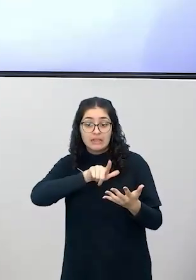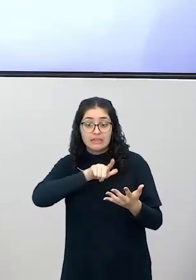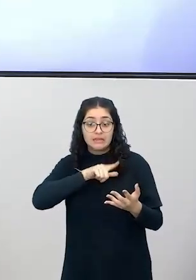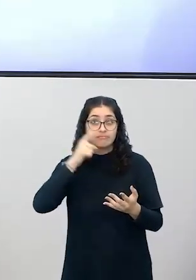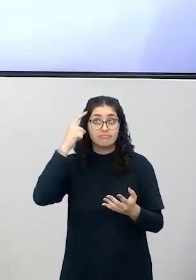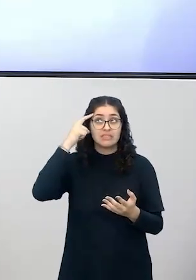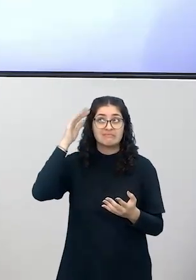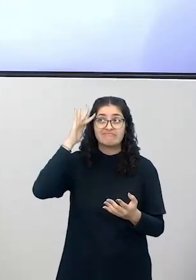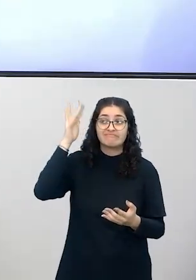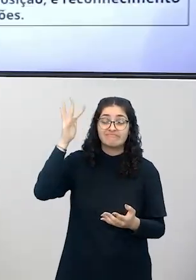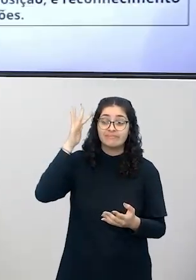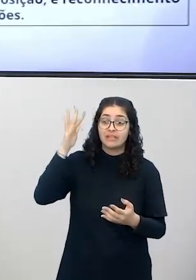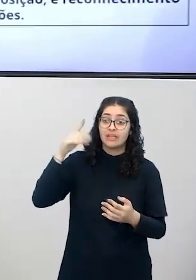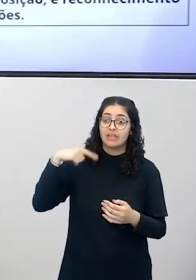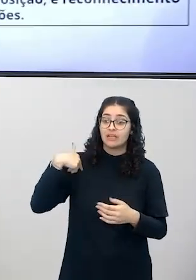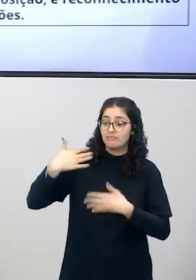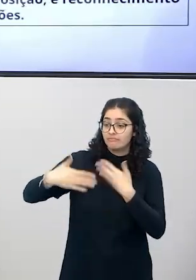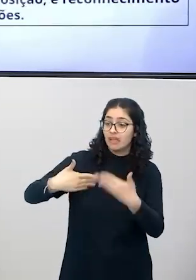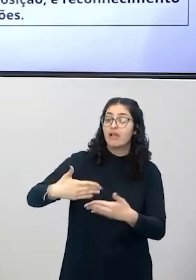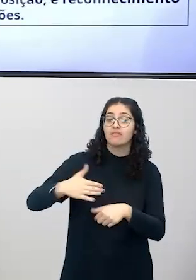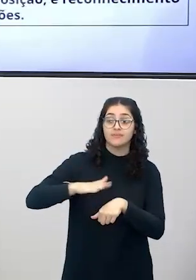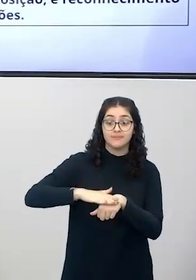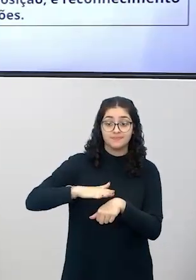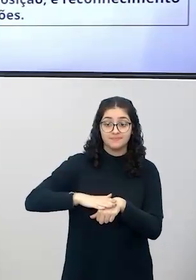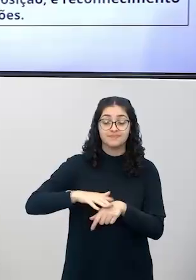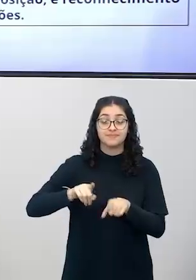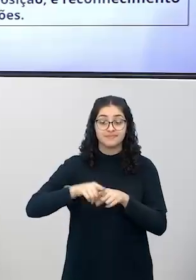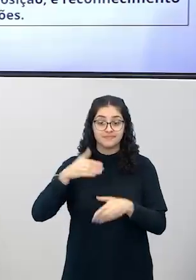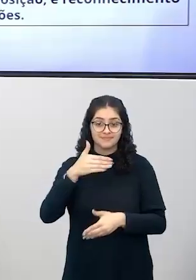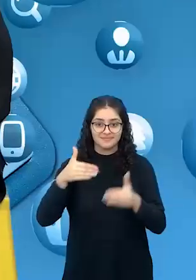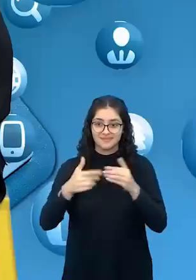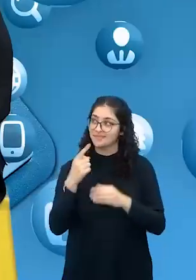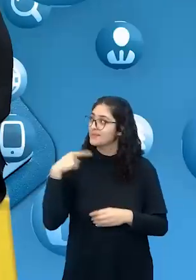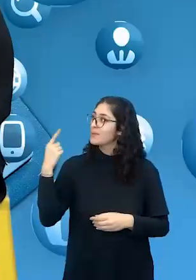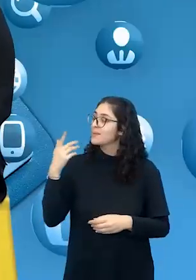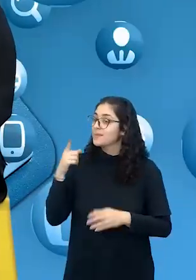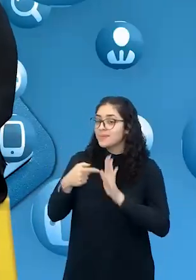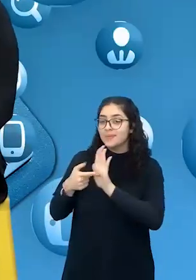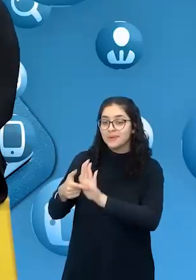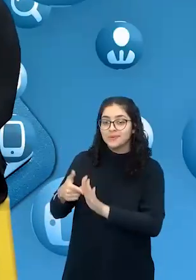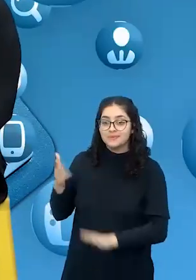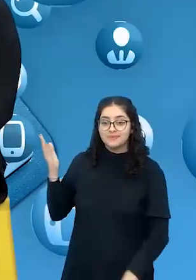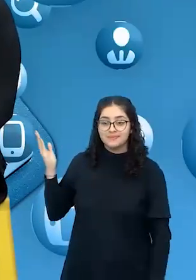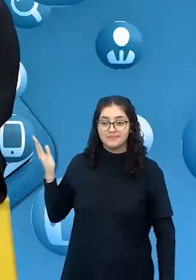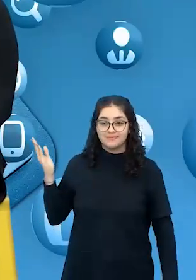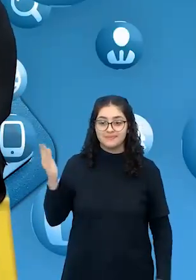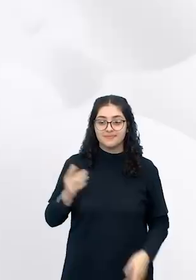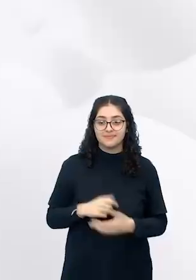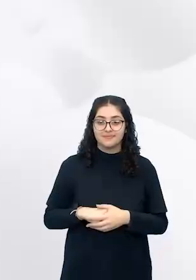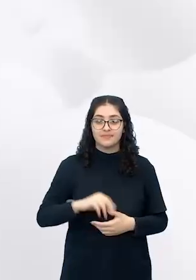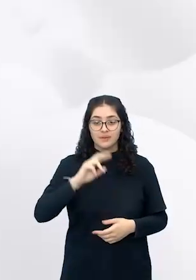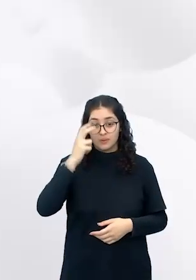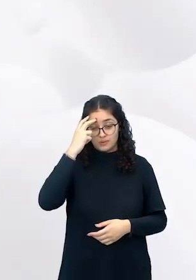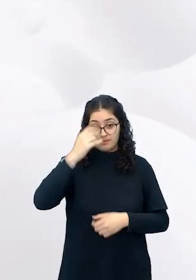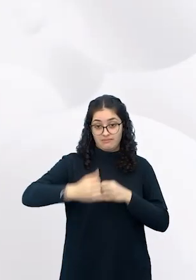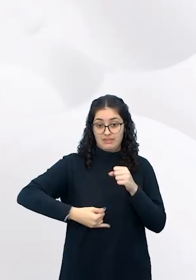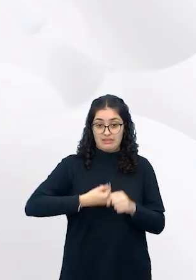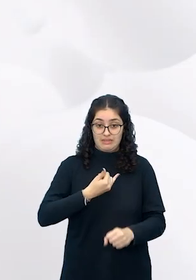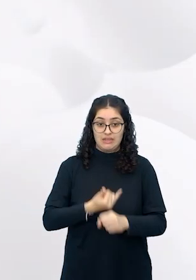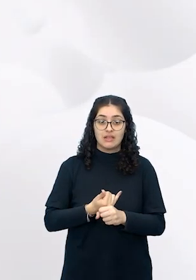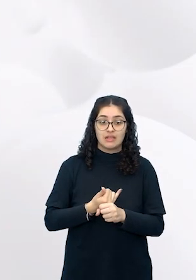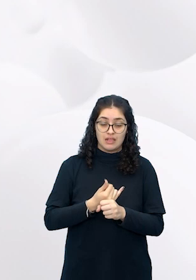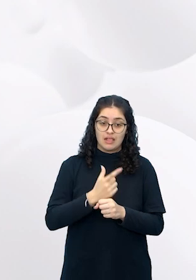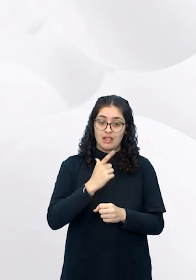que a gente vai trabalhando no dia a dia. E que a gente vai ver no próximo slide, né, Ademir, que tem aí. Então, a gente vai ver a cultura digital, ela